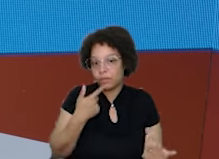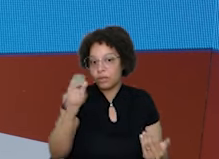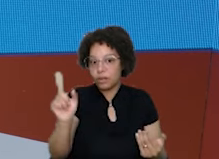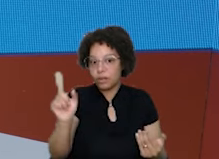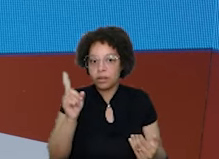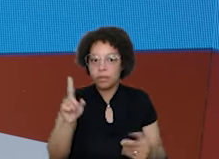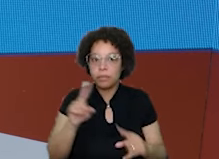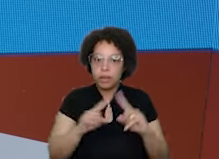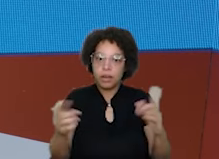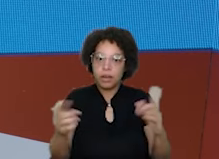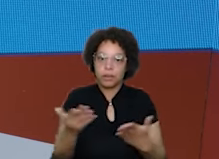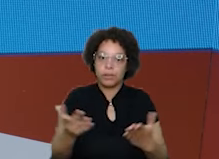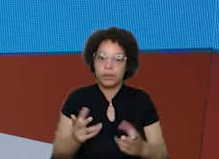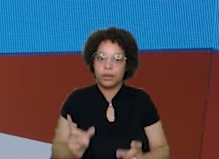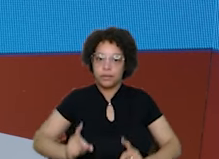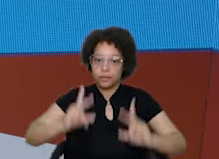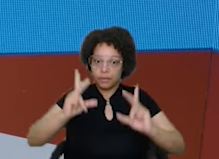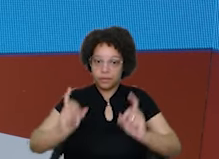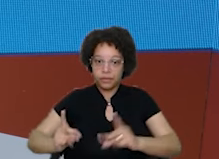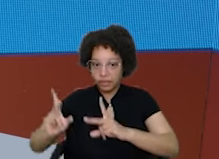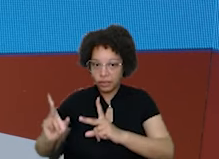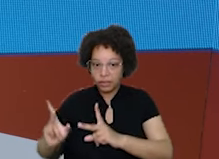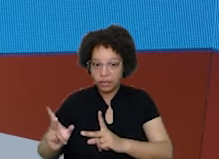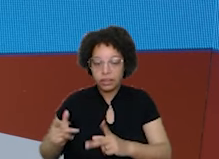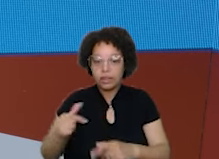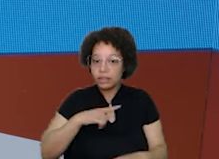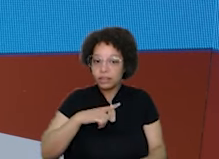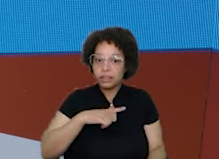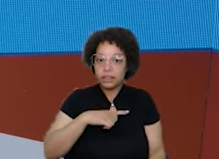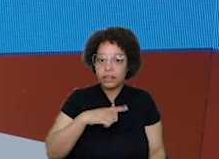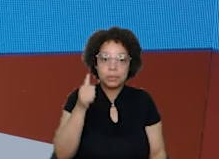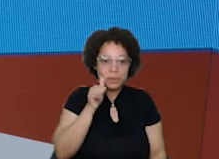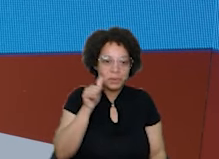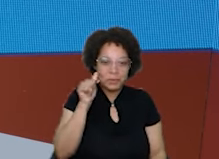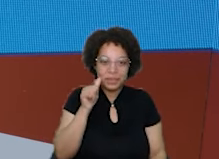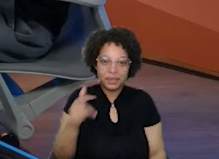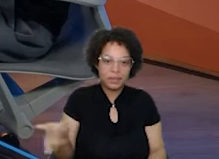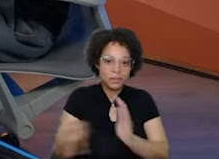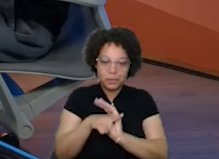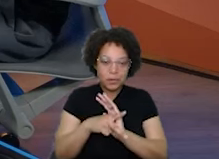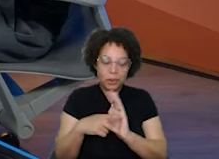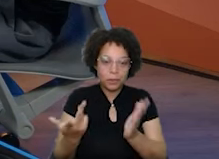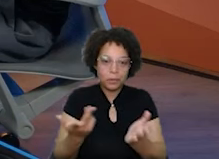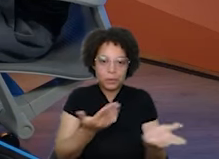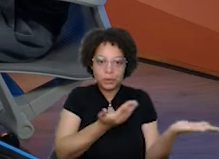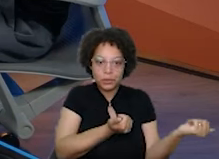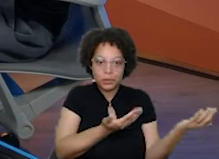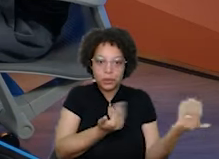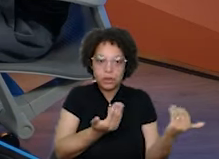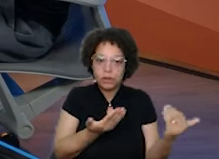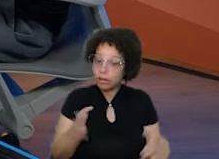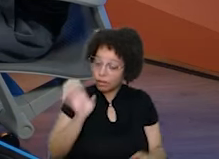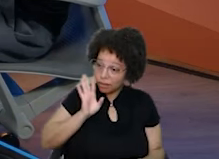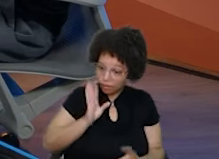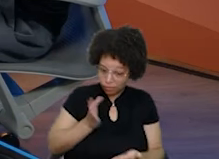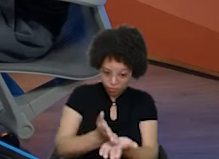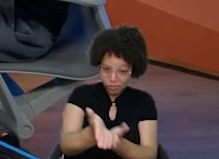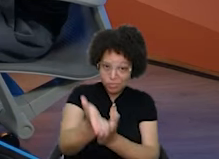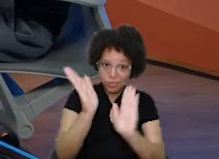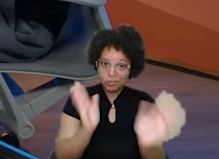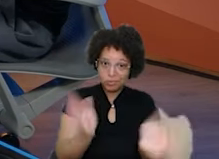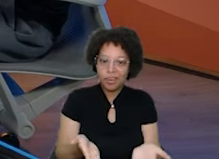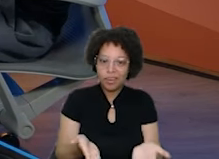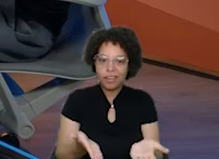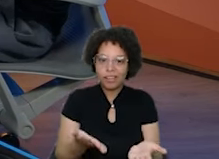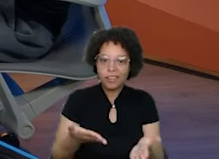são as minhas vendedoras a menina tem uma menina lá que fala pro público Tim legal então você já tem o caminho você vai na rede